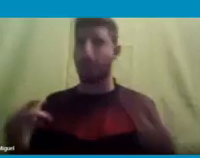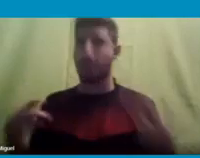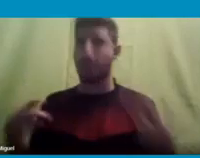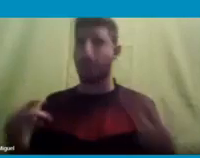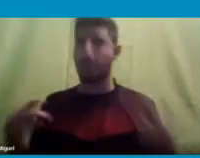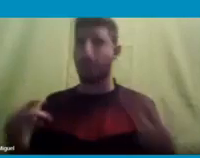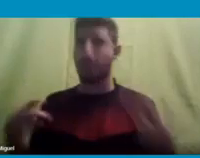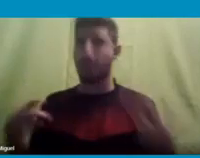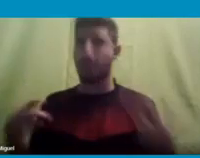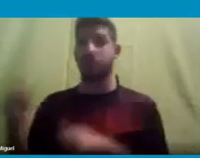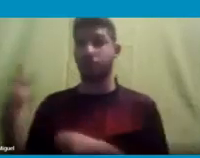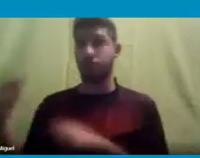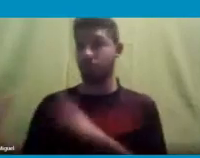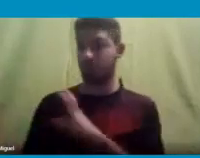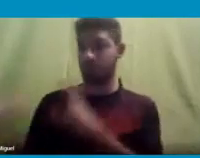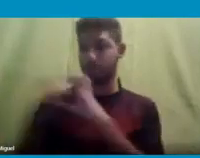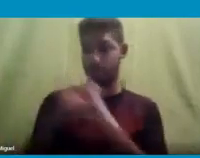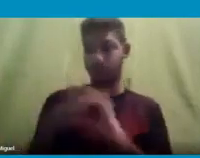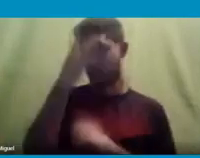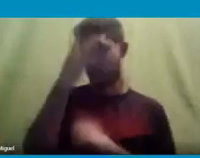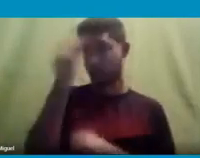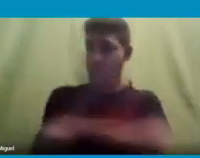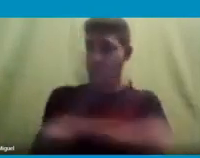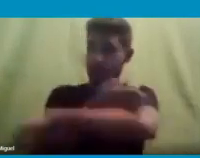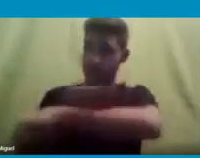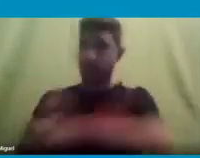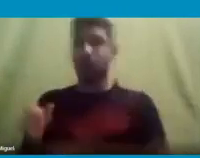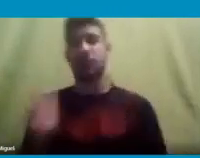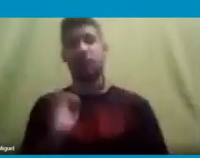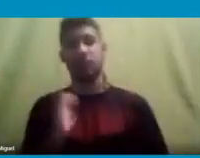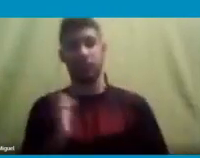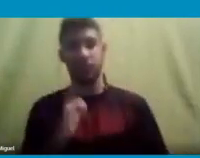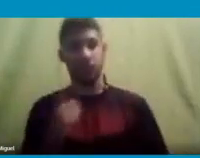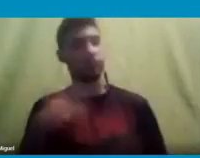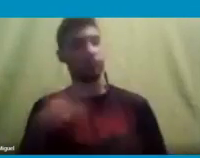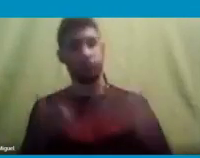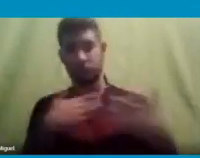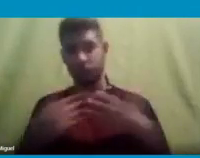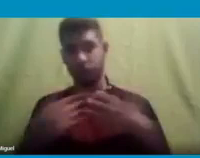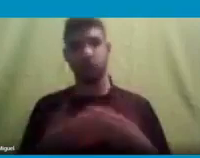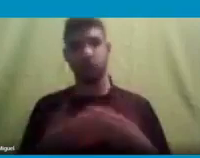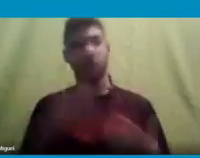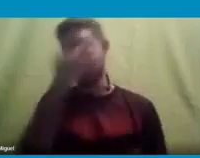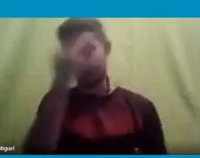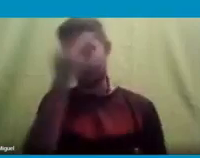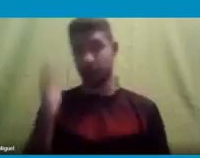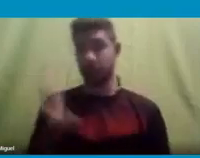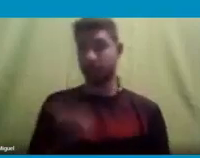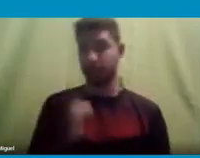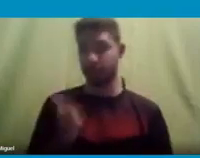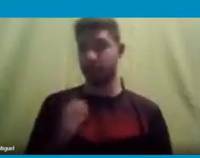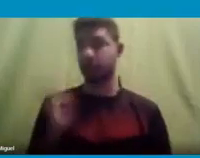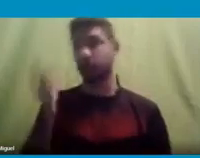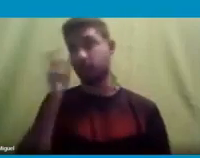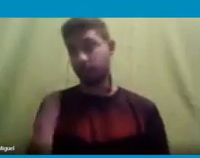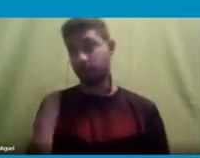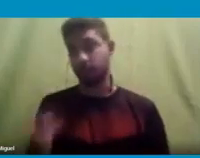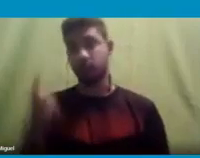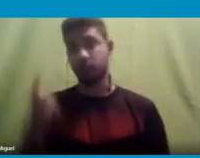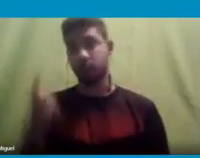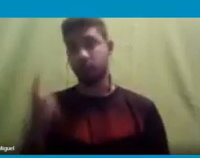aliados. As pessoas brancas e as pessoas quaisquer, né, pessoas que tenham algum privilégio,